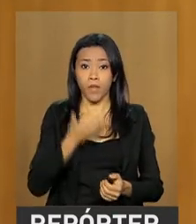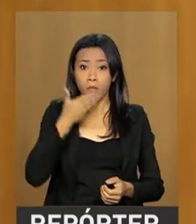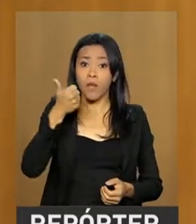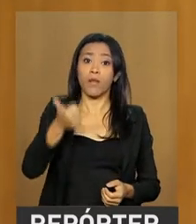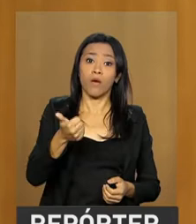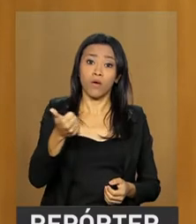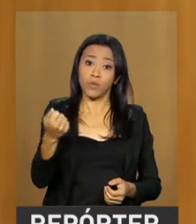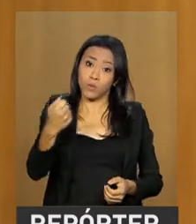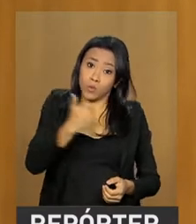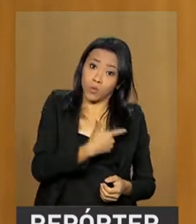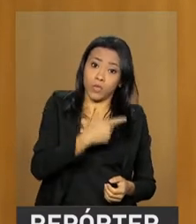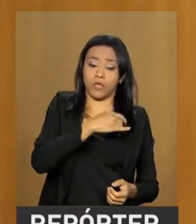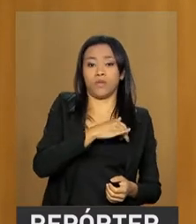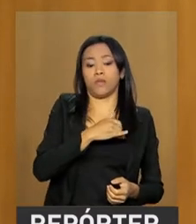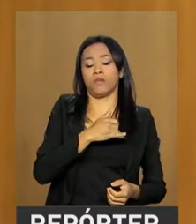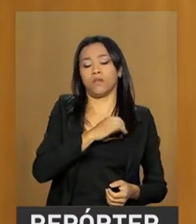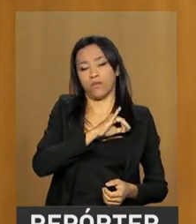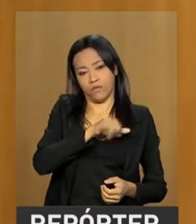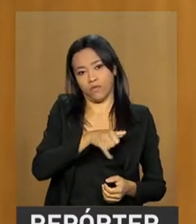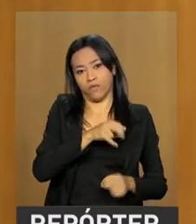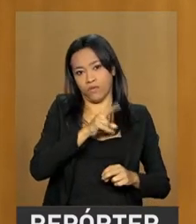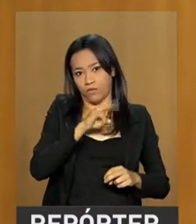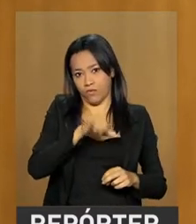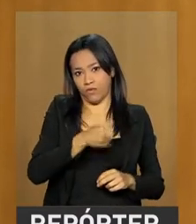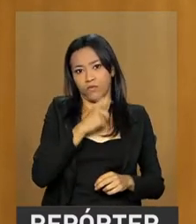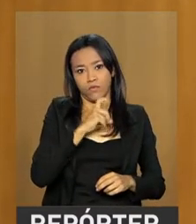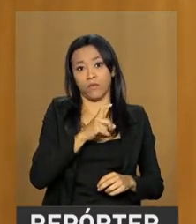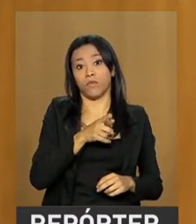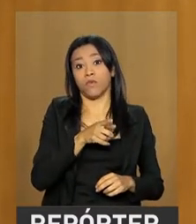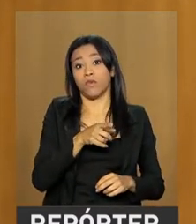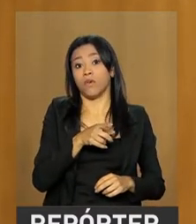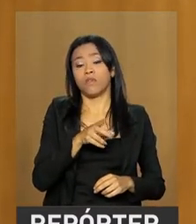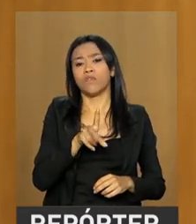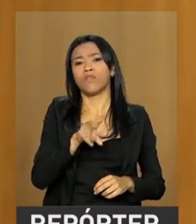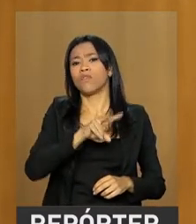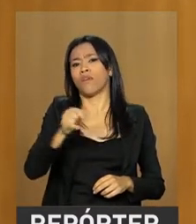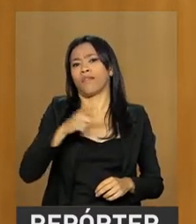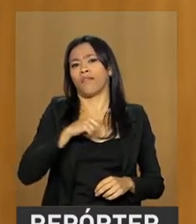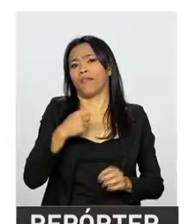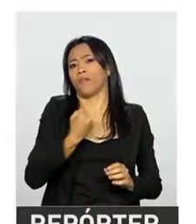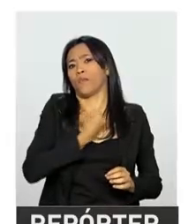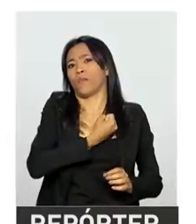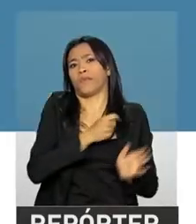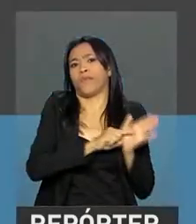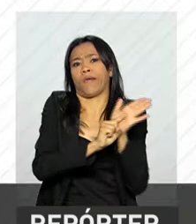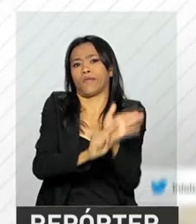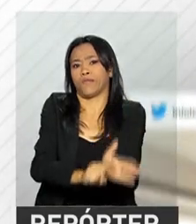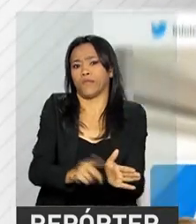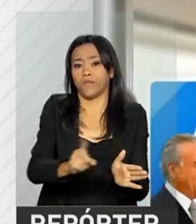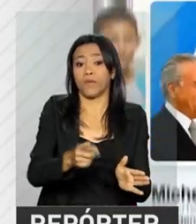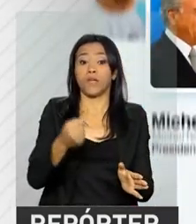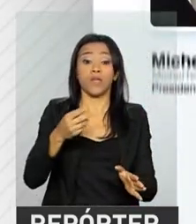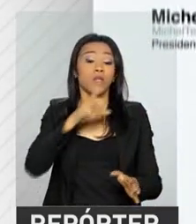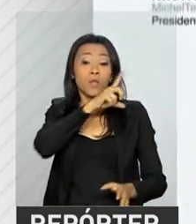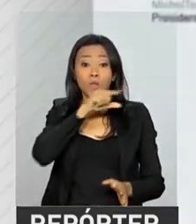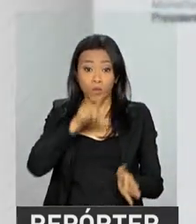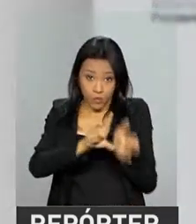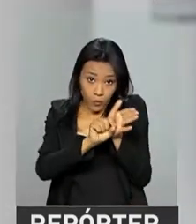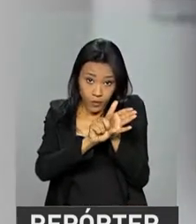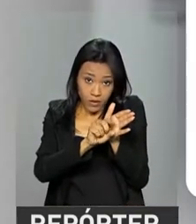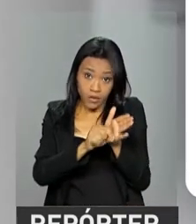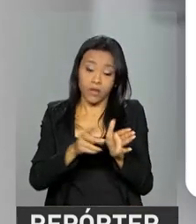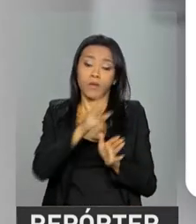Melhores que julho. E o Brasil não vai ter números negativos mais de emprego. Pelo Twitter, o presidente Michel